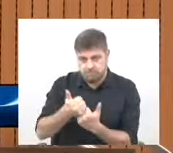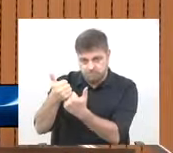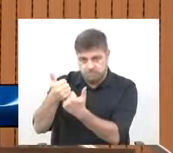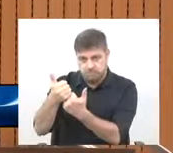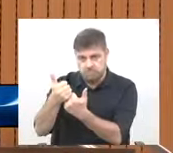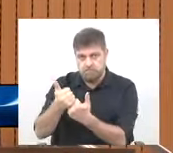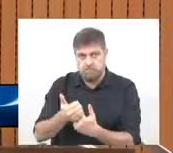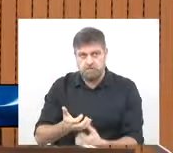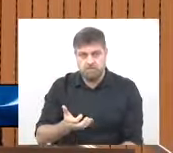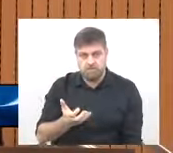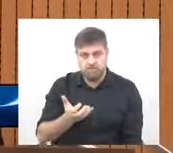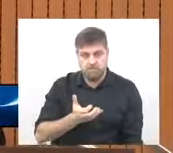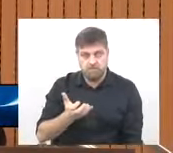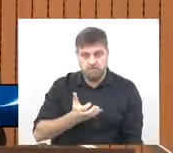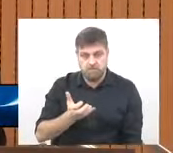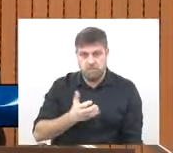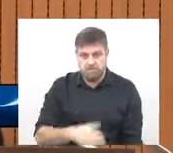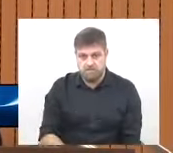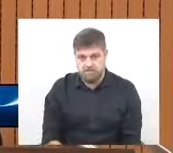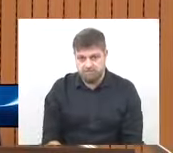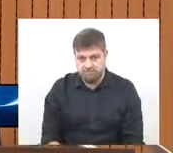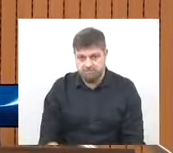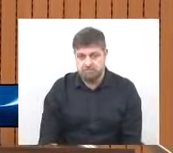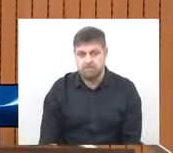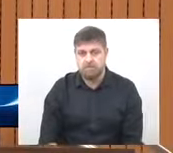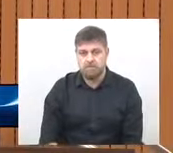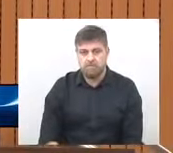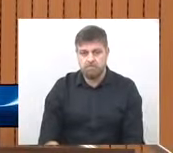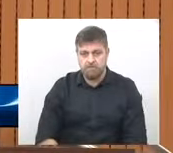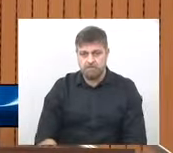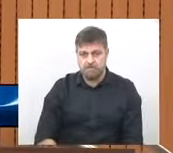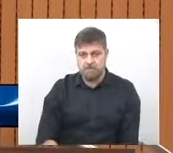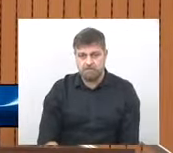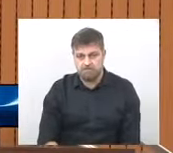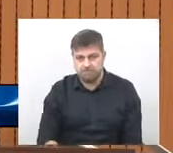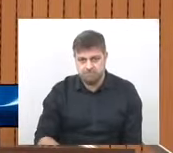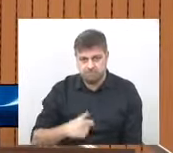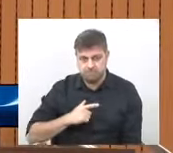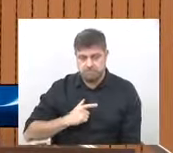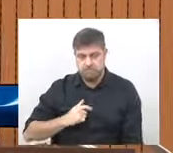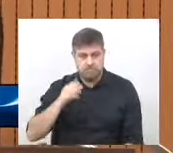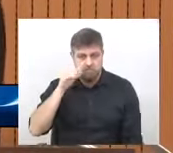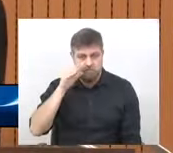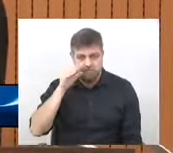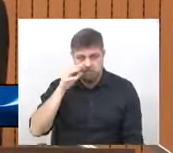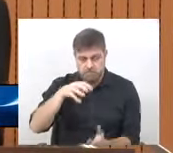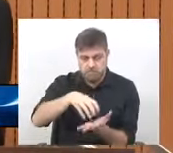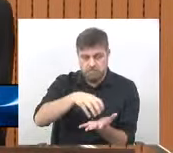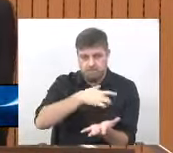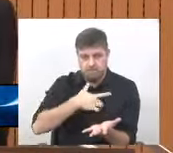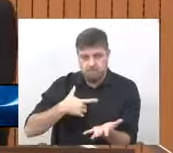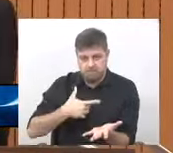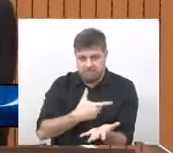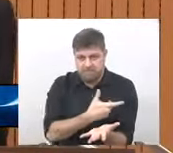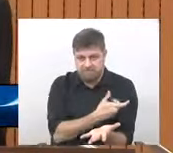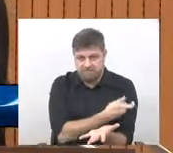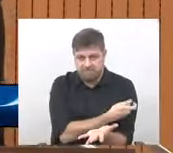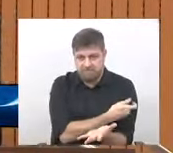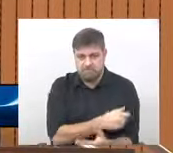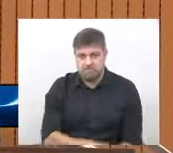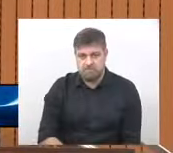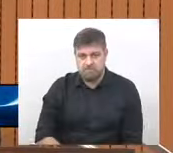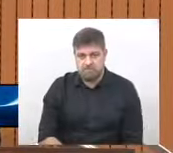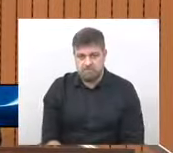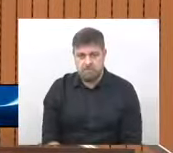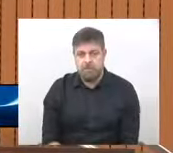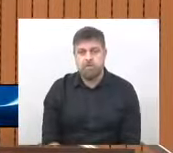agradecer os funcionários do posto de saúde do Parque Vista Alegre, que atenderam eles muito bem. E